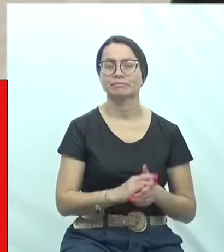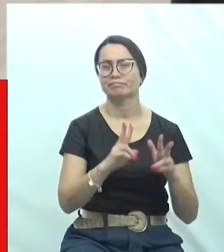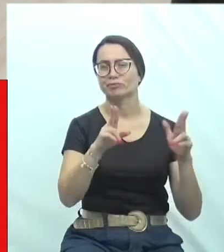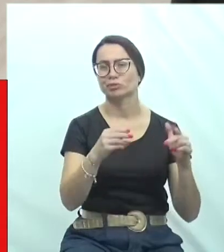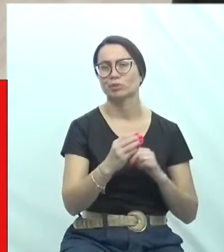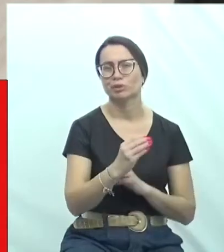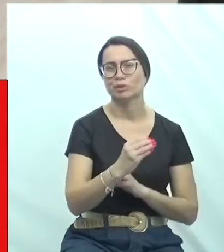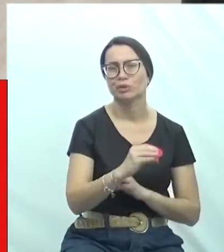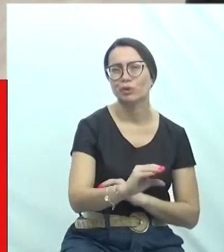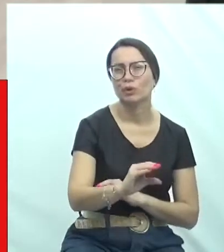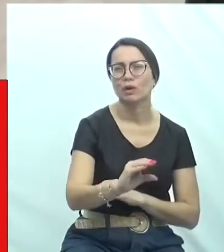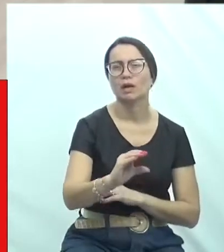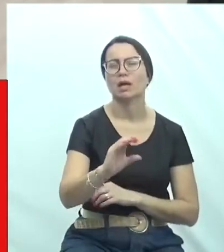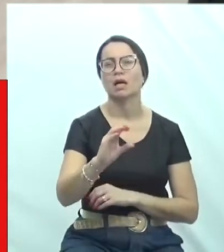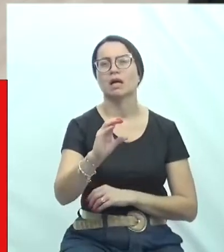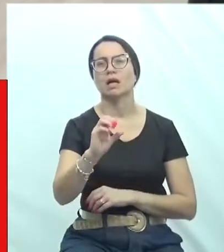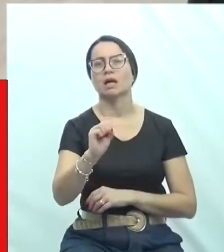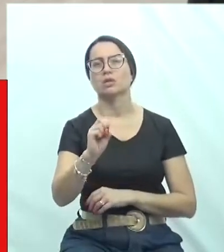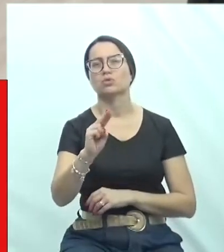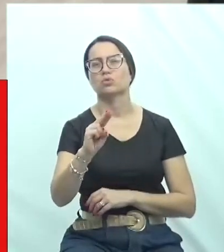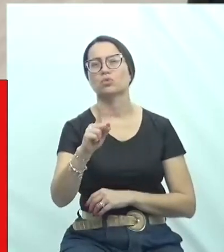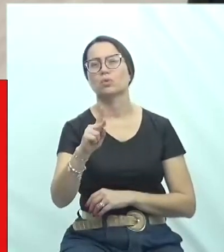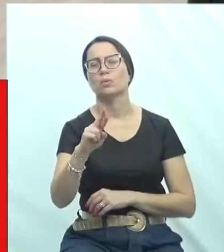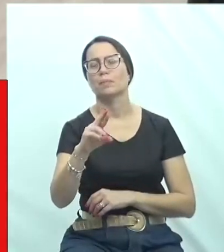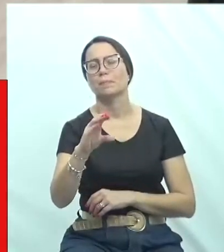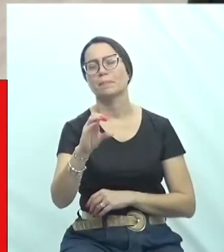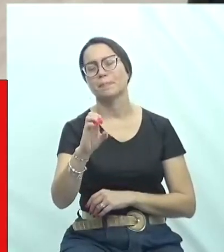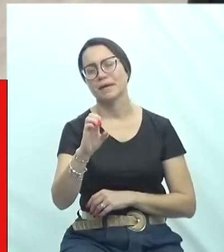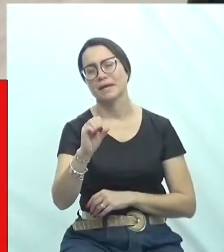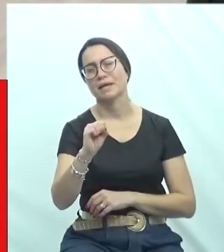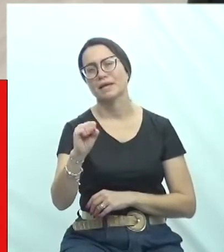supressores, alguns chamam de bloqueadores, eliminadores, enfim,